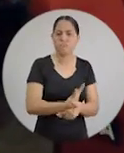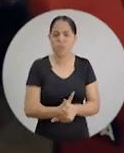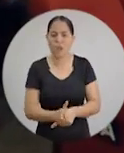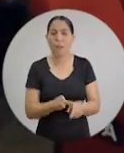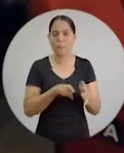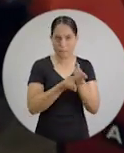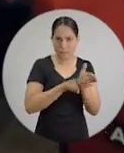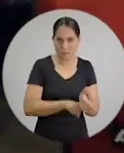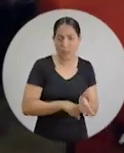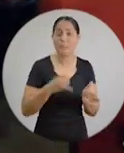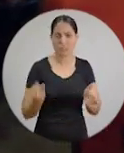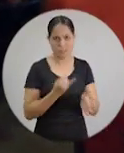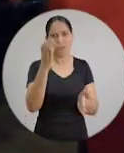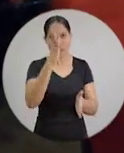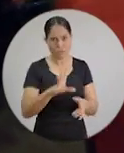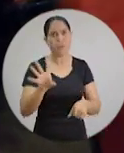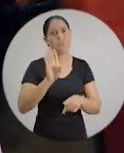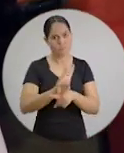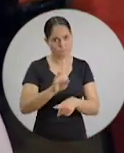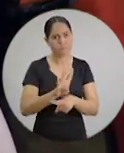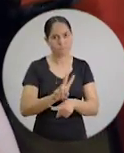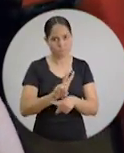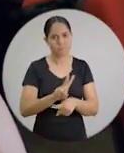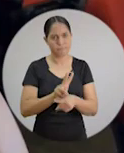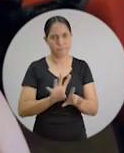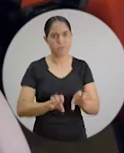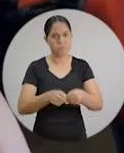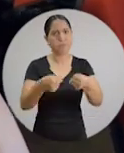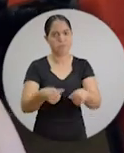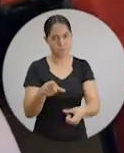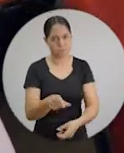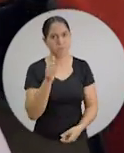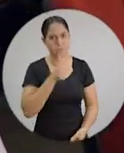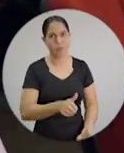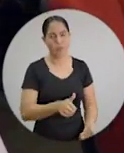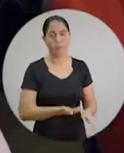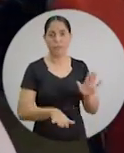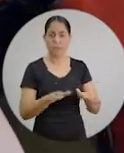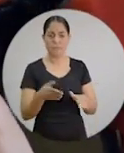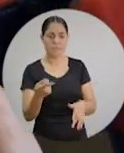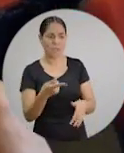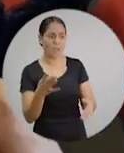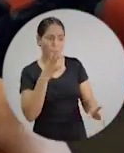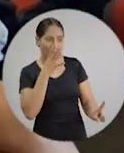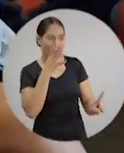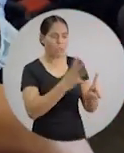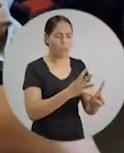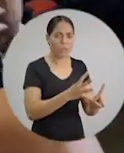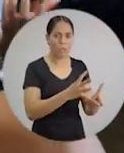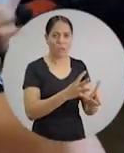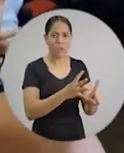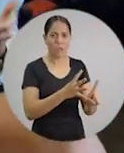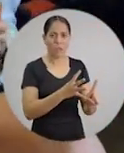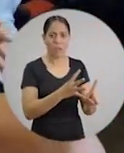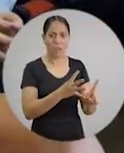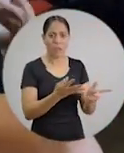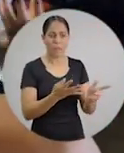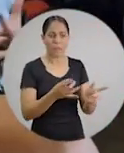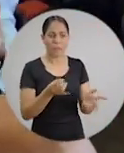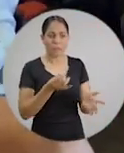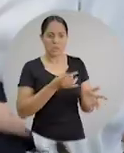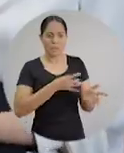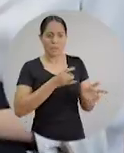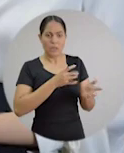né, diga que não quer mais. Agora, é muito importante que o Estado faça isso e garanta a proteção dela. Porque muitas vezes a mulher ela faz esse movimento,